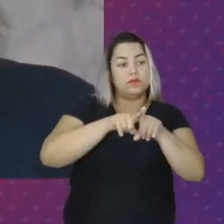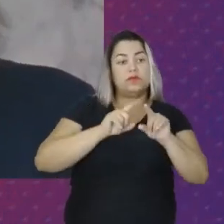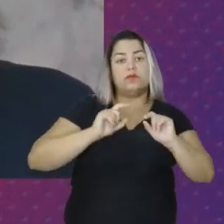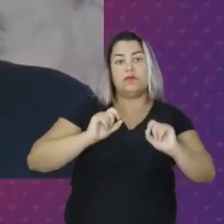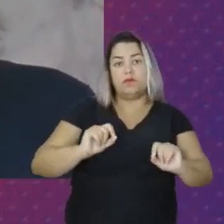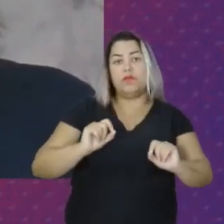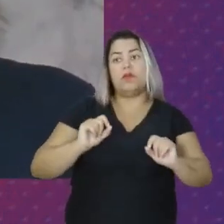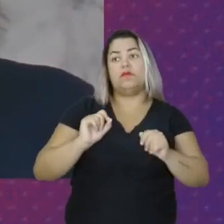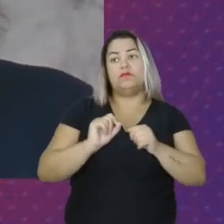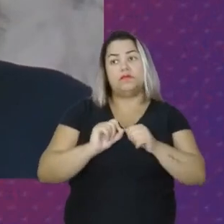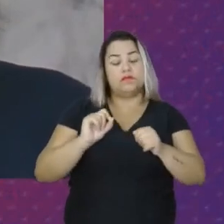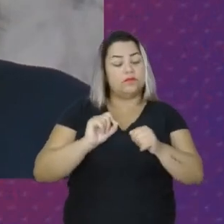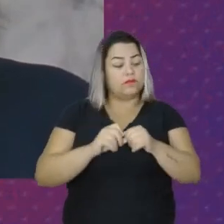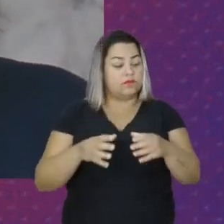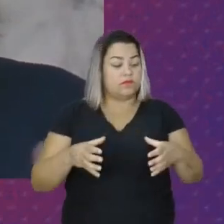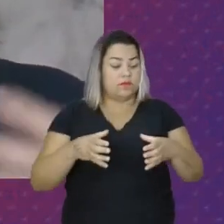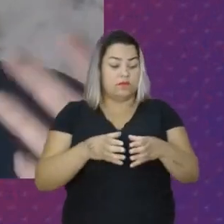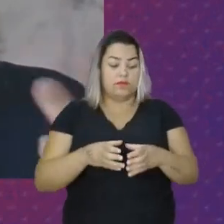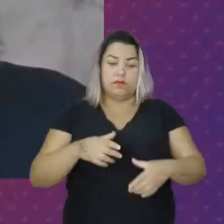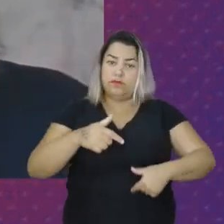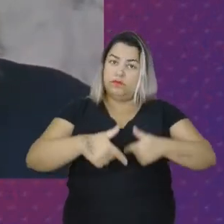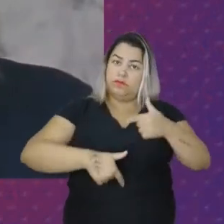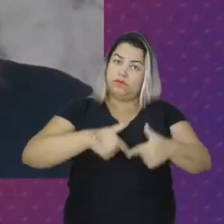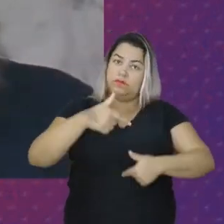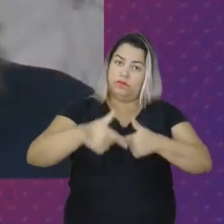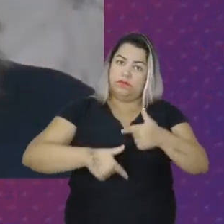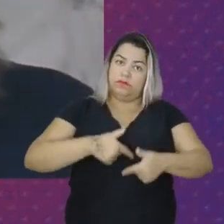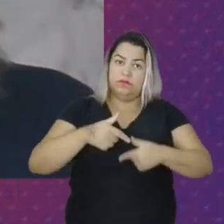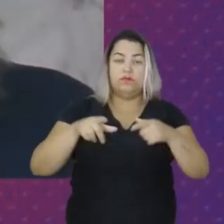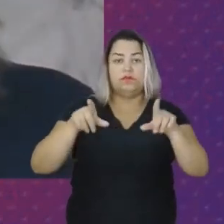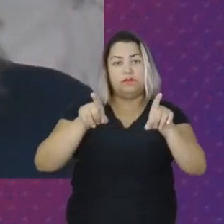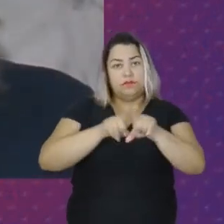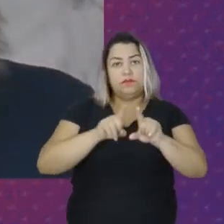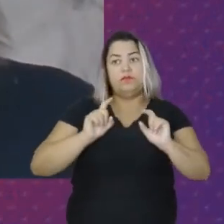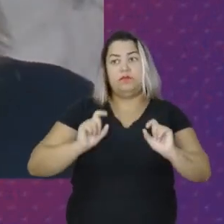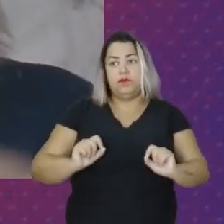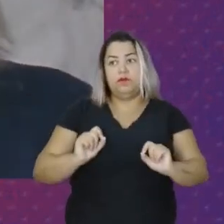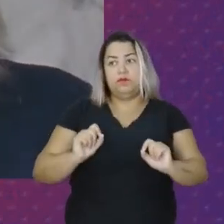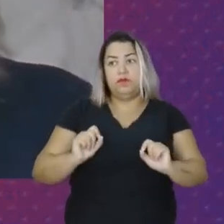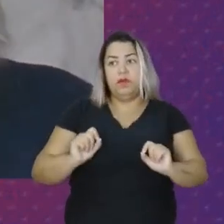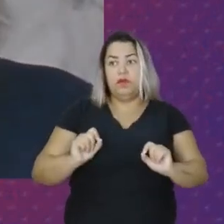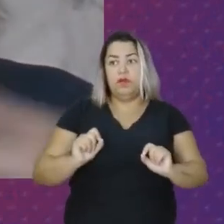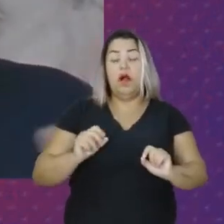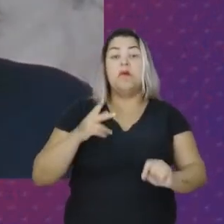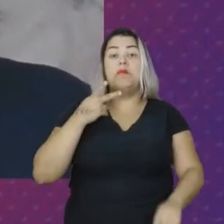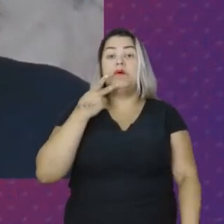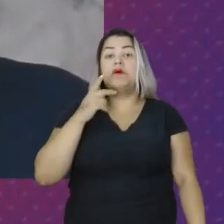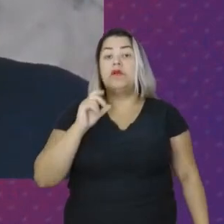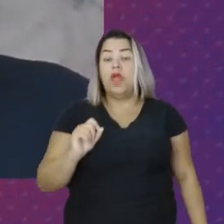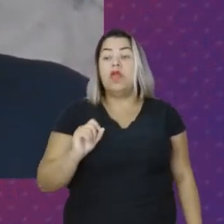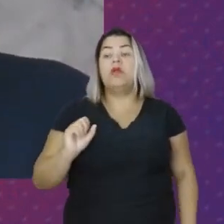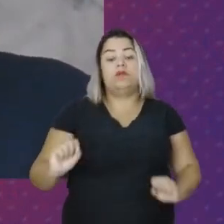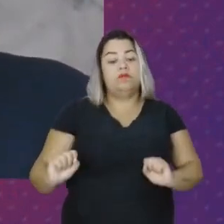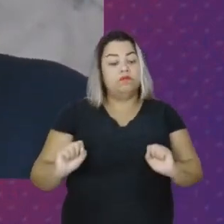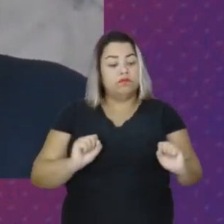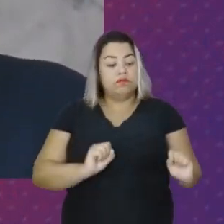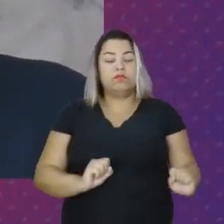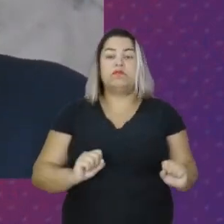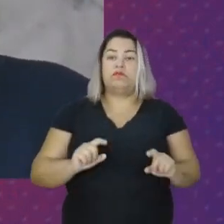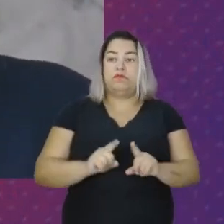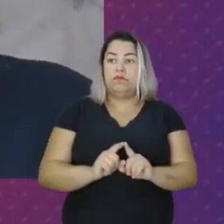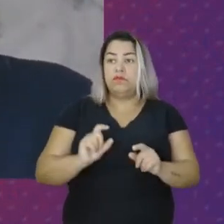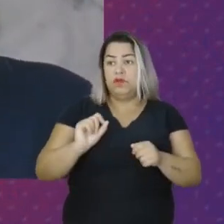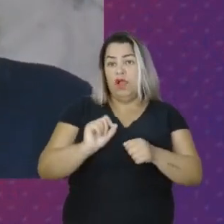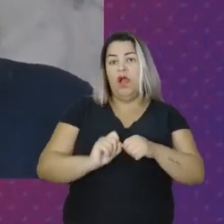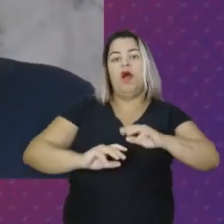foi instalado um grupo de trabalho interministerial para que nós possamos